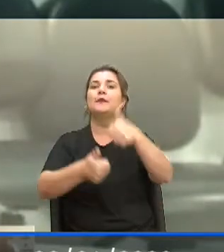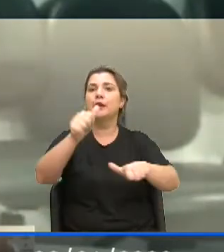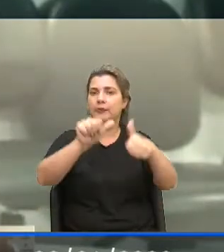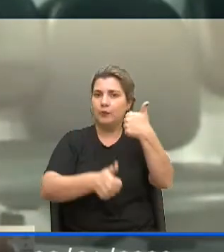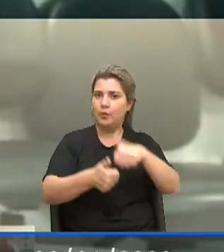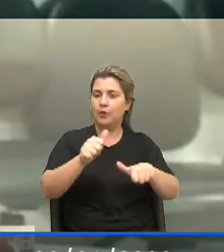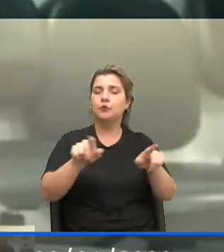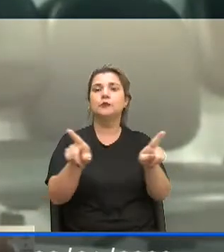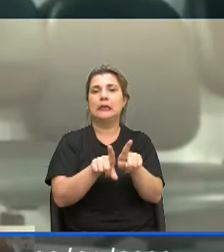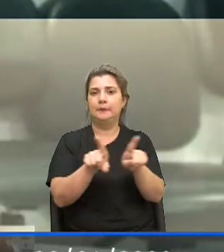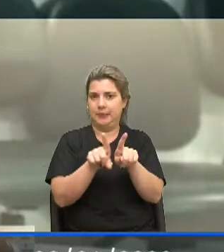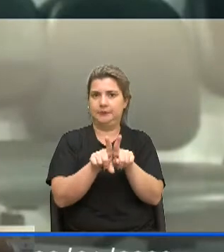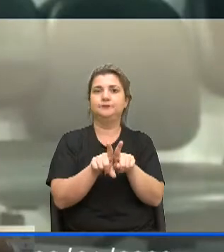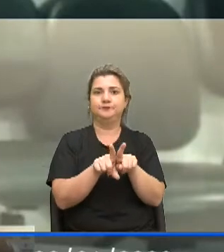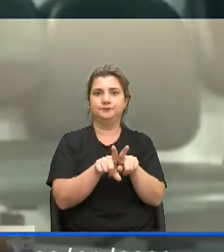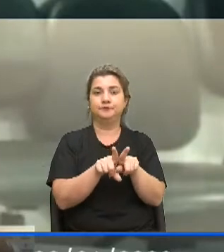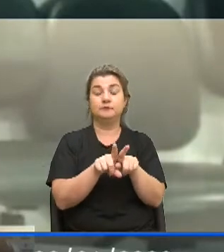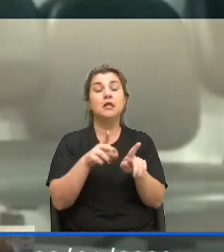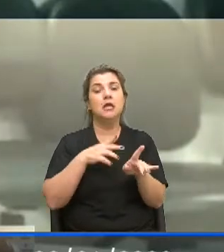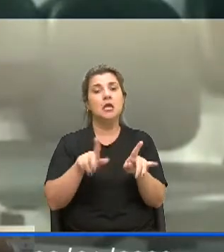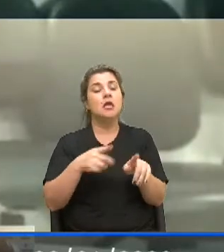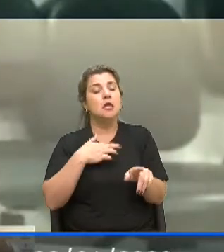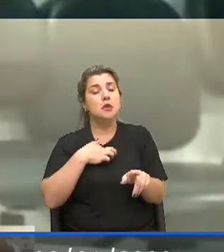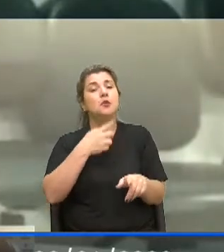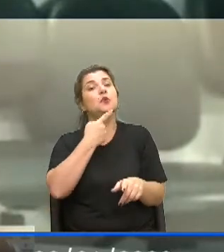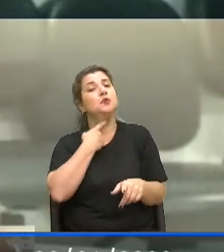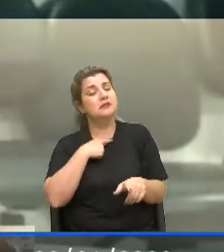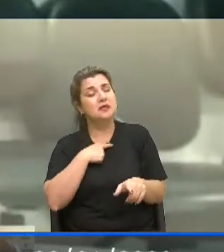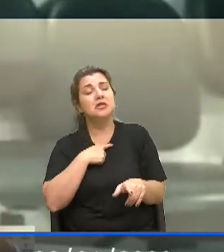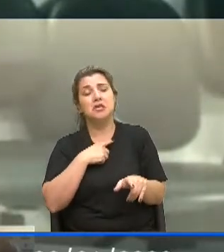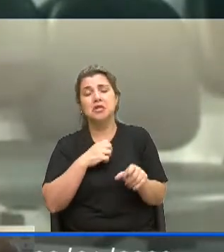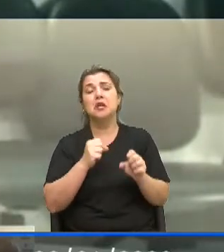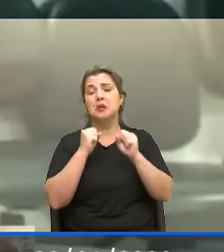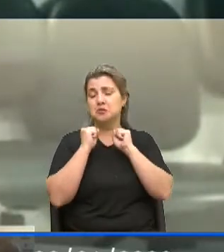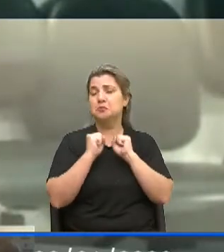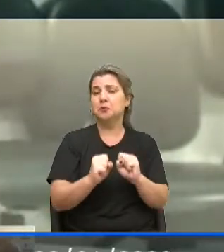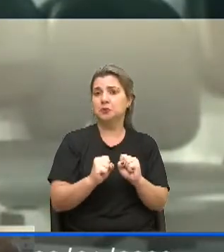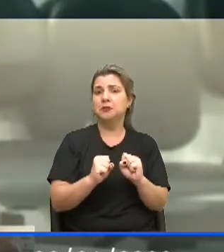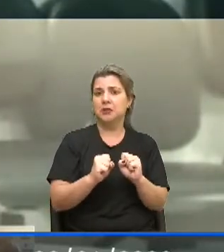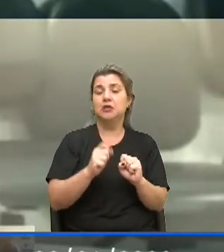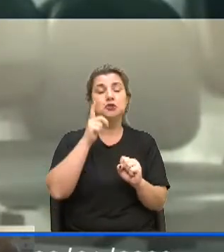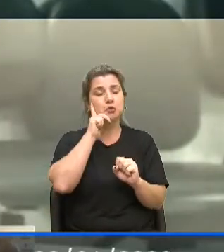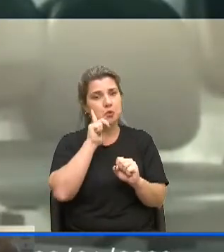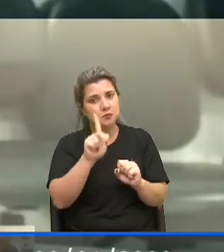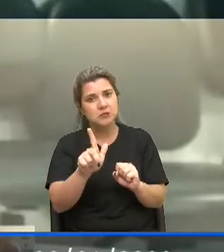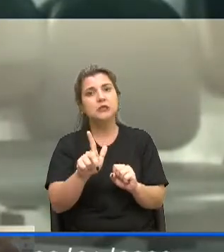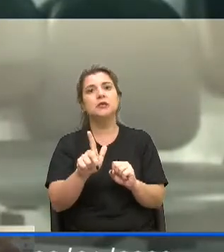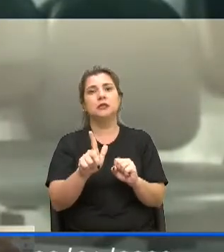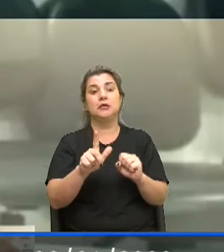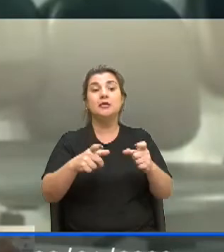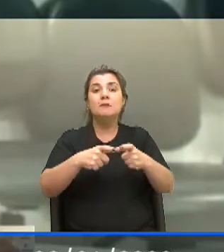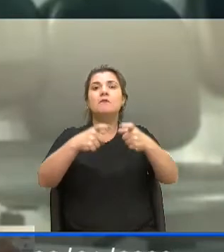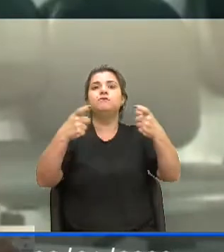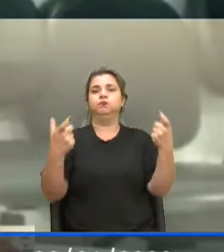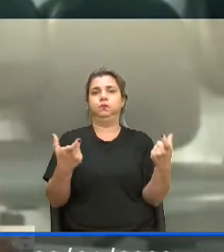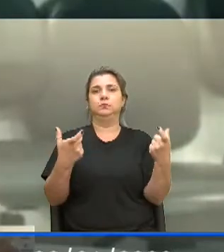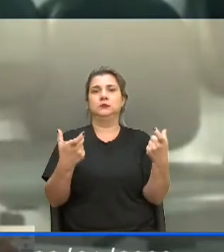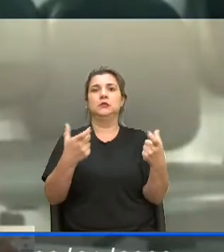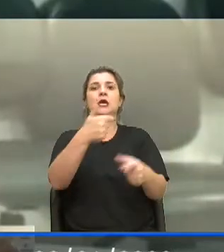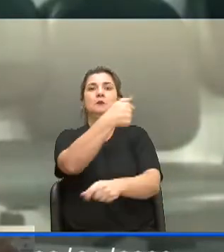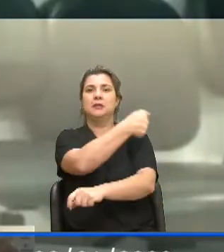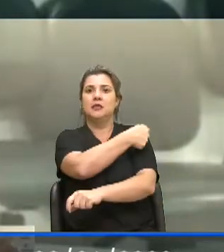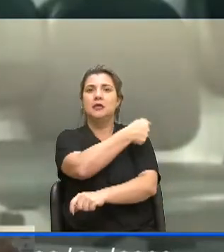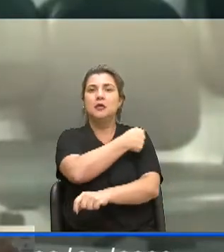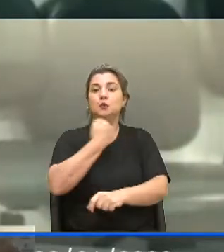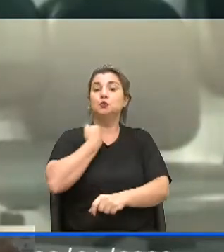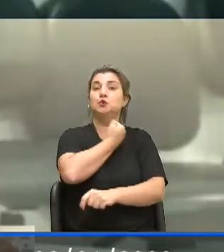Bom, eu gostaria imensamente de poder, a gente gostaria, obviamente, de poder ampliar essa vacinação de